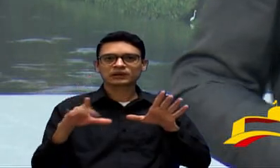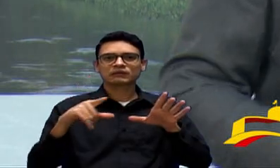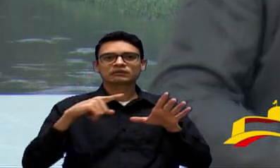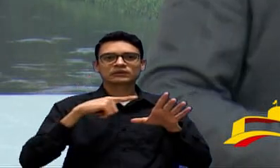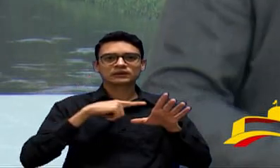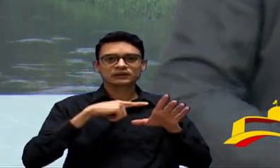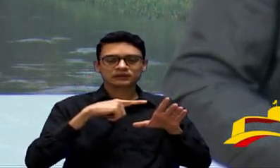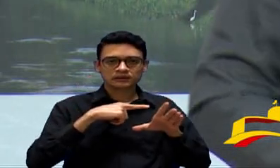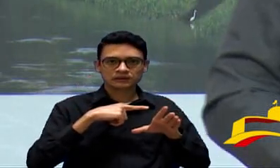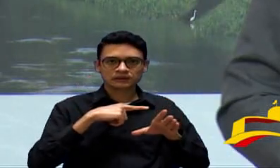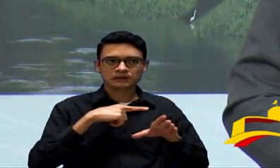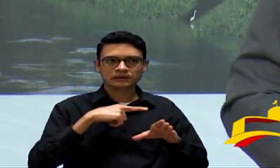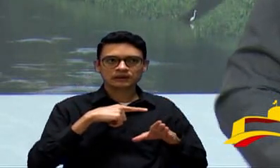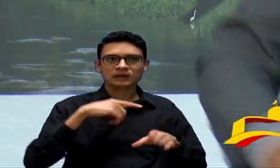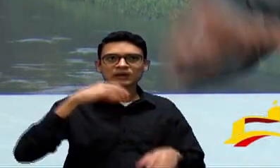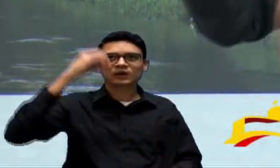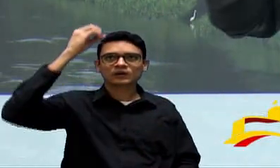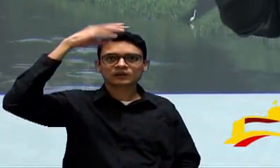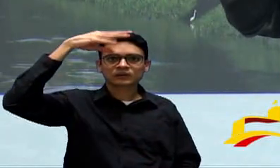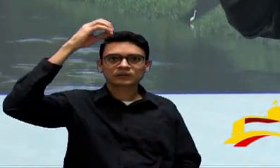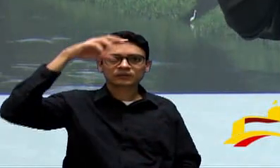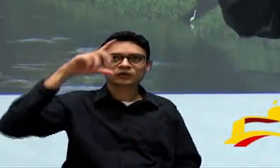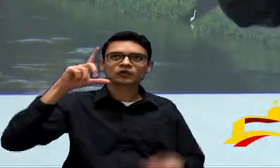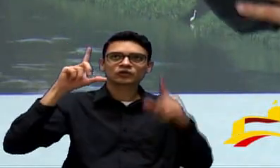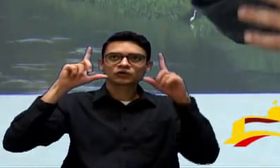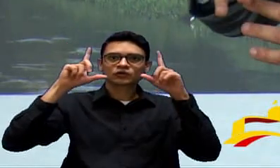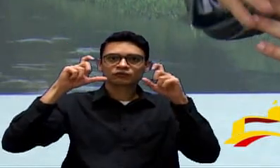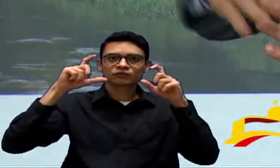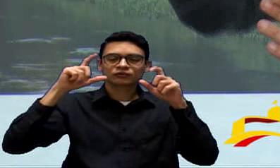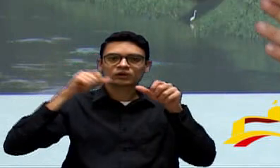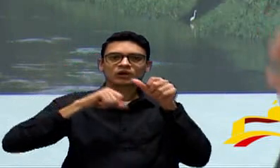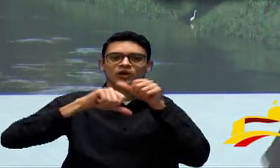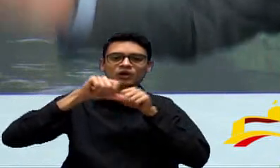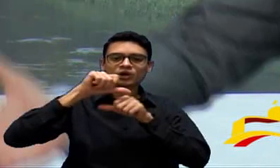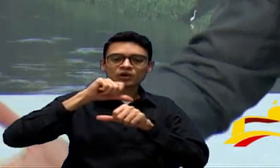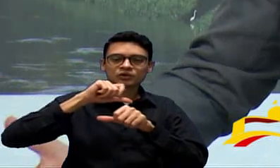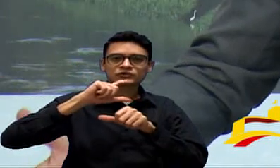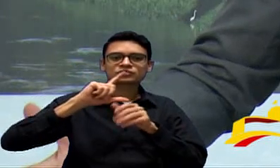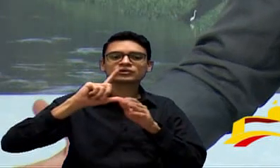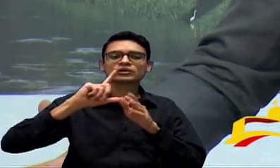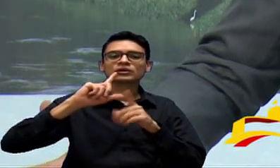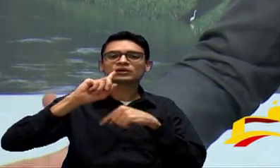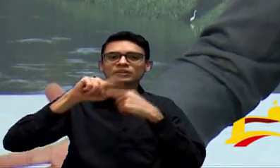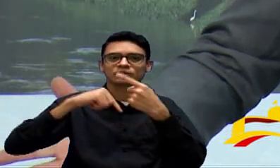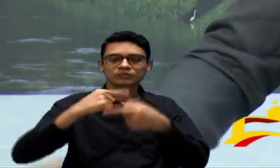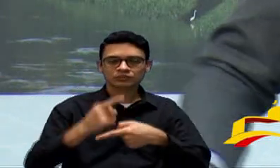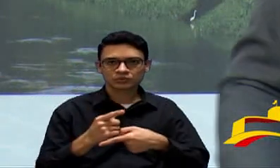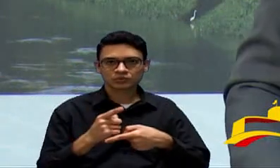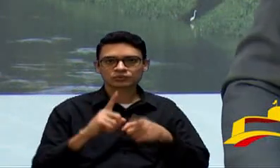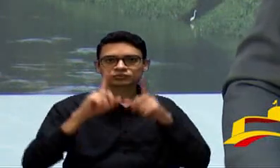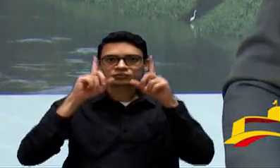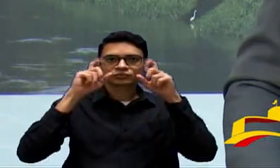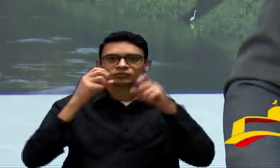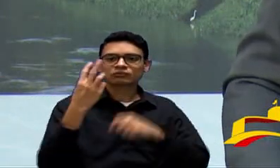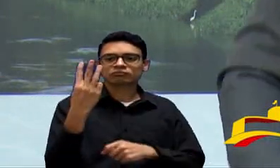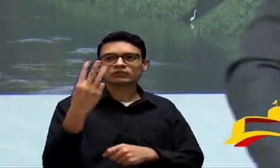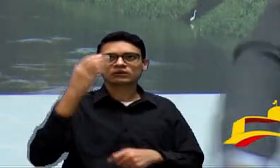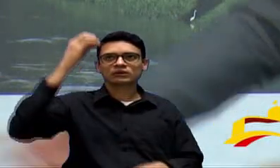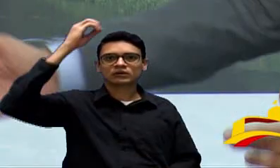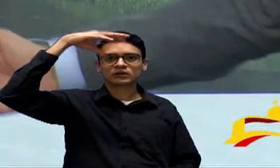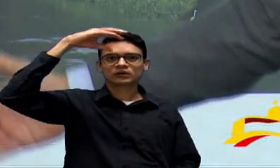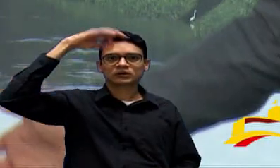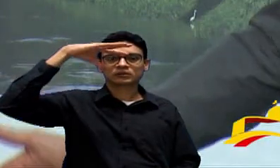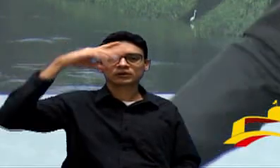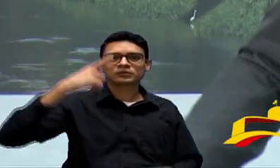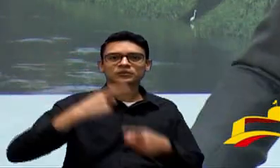de quando trocar essa lâmpada, tirar a foto do antes e do depois. Tinha mais 3 lâmpadas queimadas aqui, porque não adianta. É a mesma